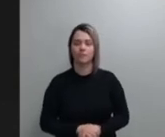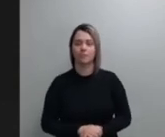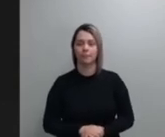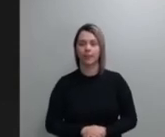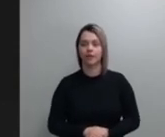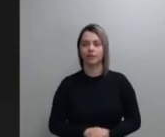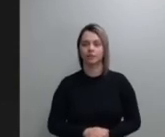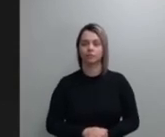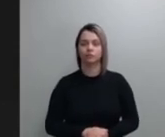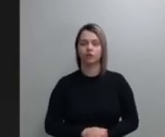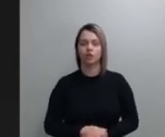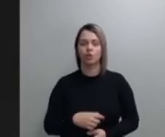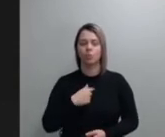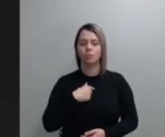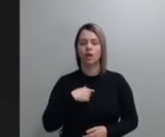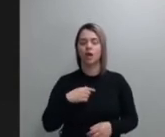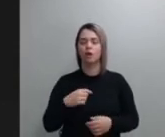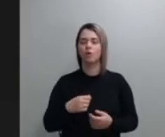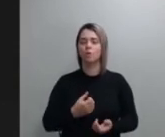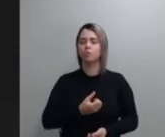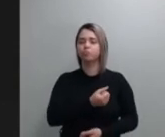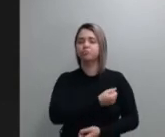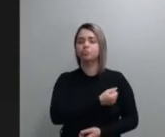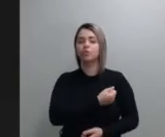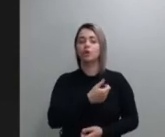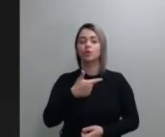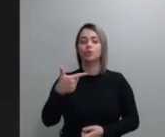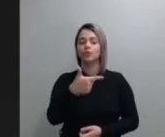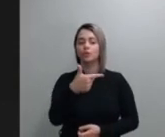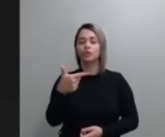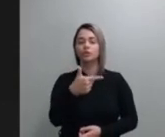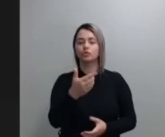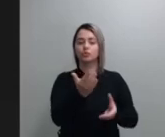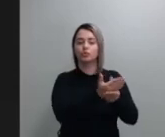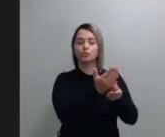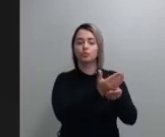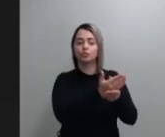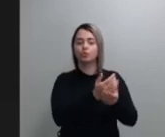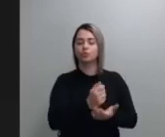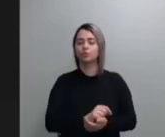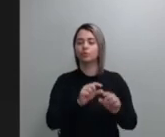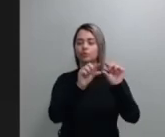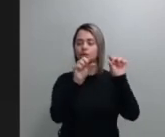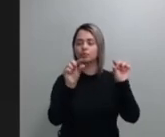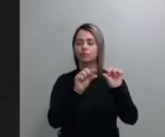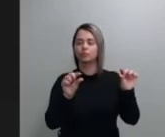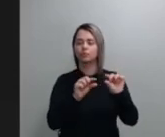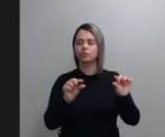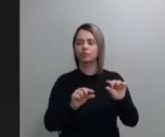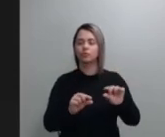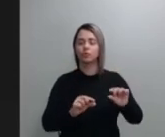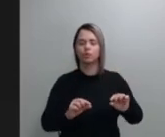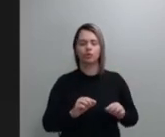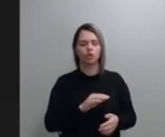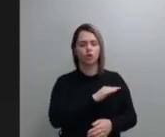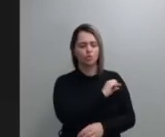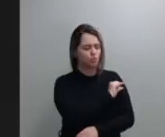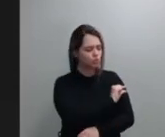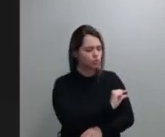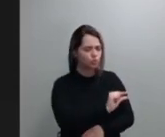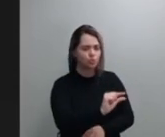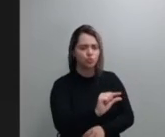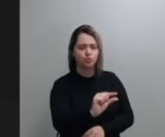item 22 ministro Napoleão o item 22 é o último aí do índice no rodapé